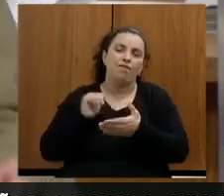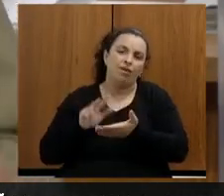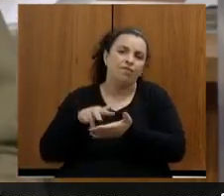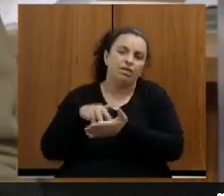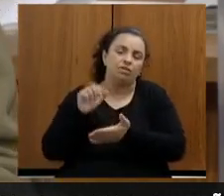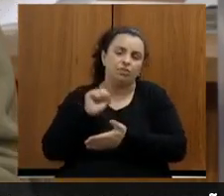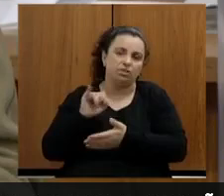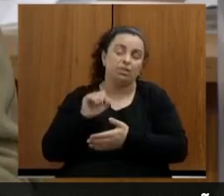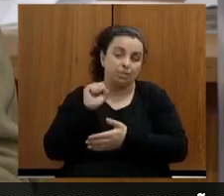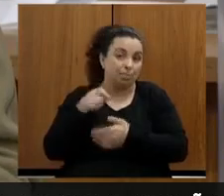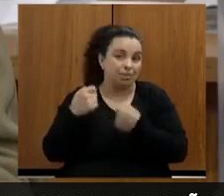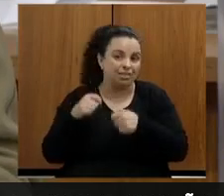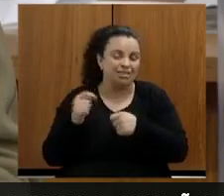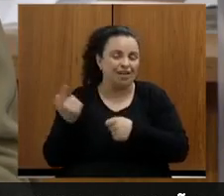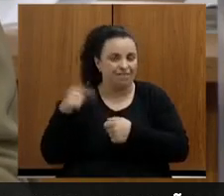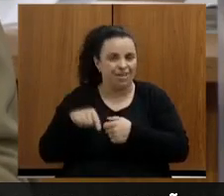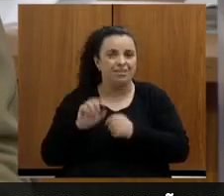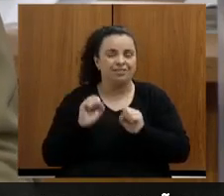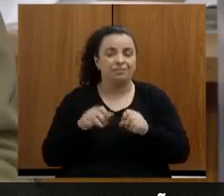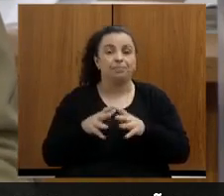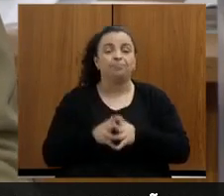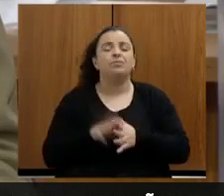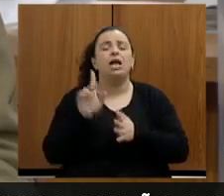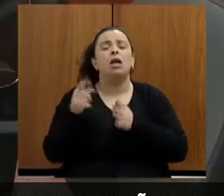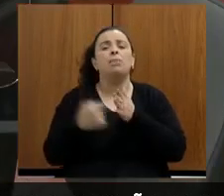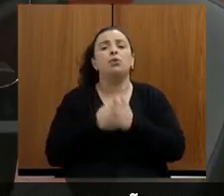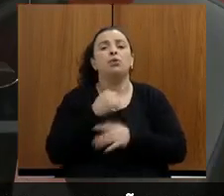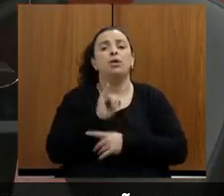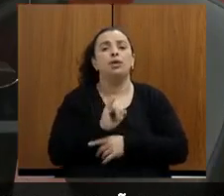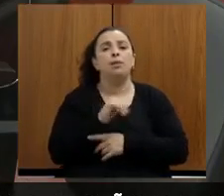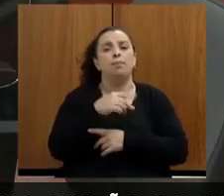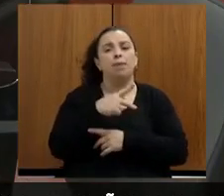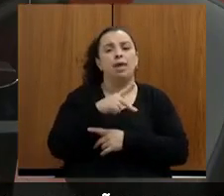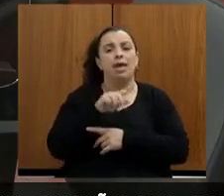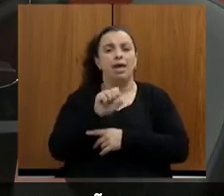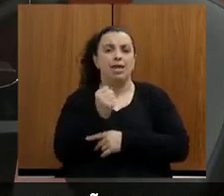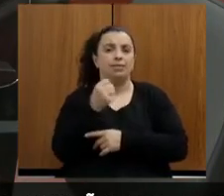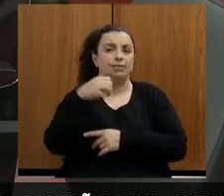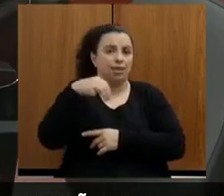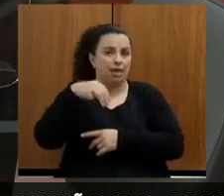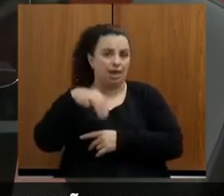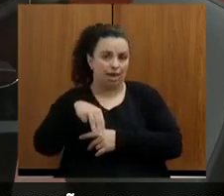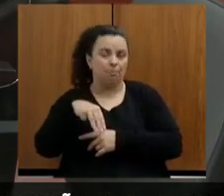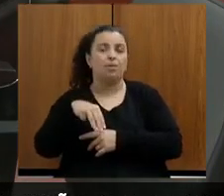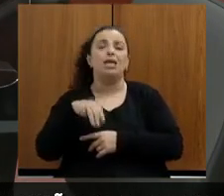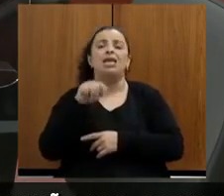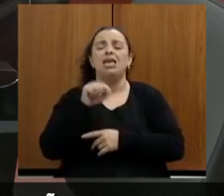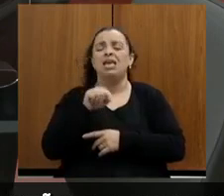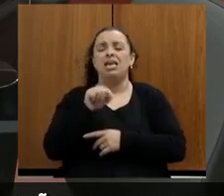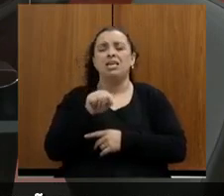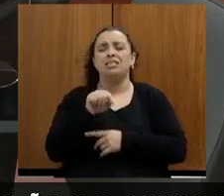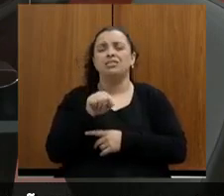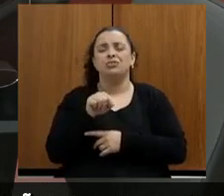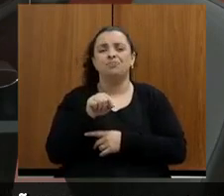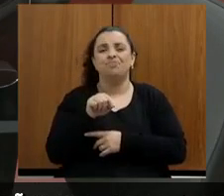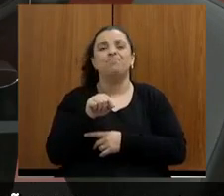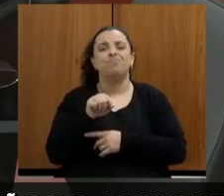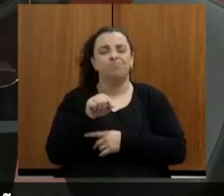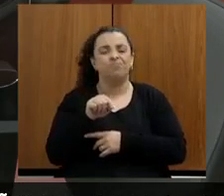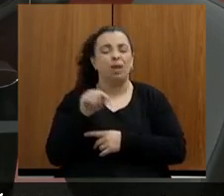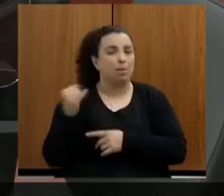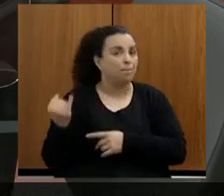questão do ipsm o ipsm senhores não é um dos pontos mais